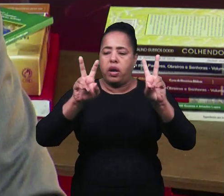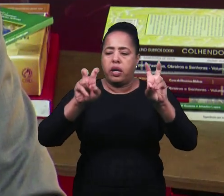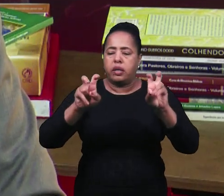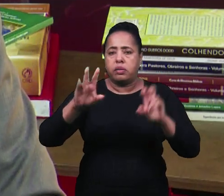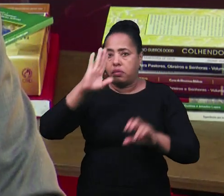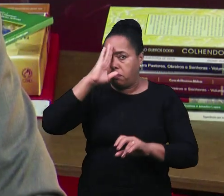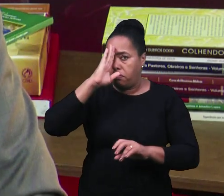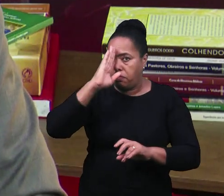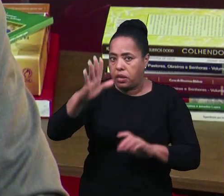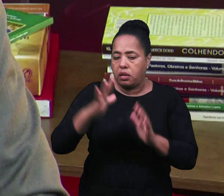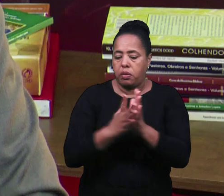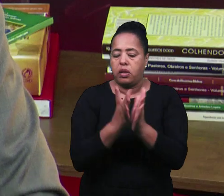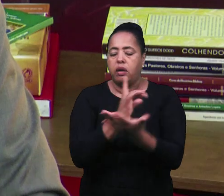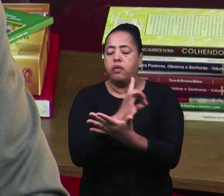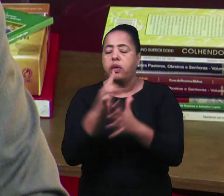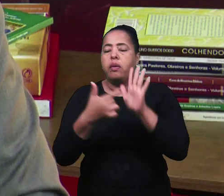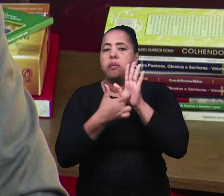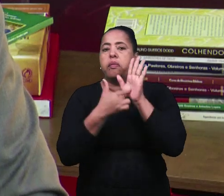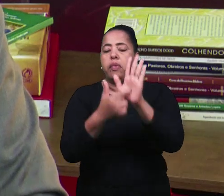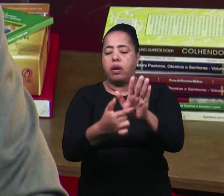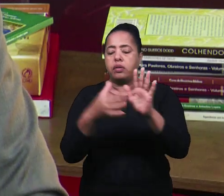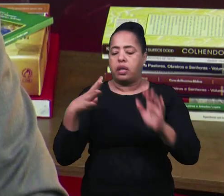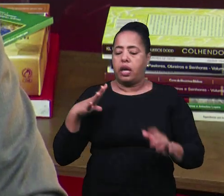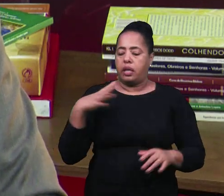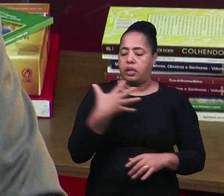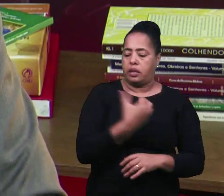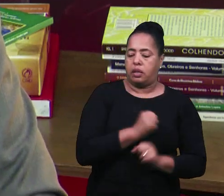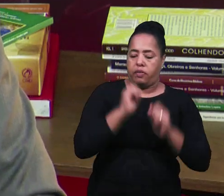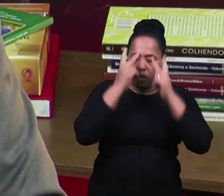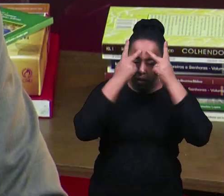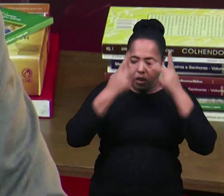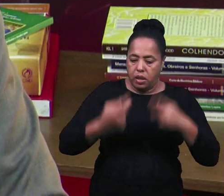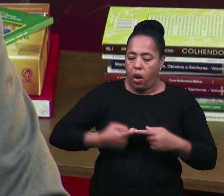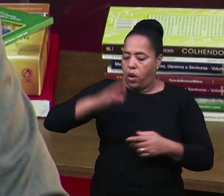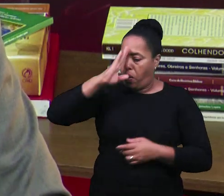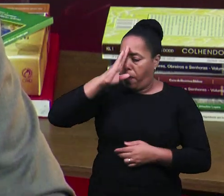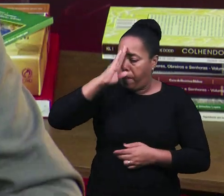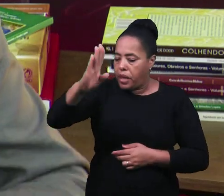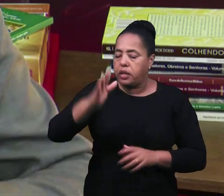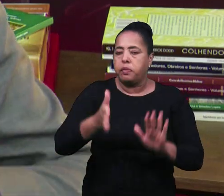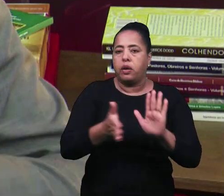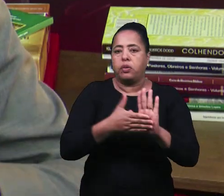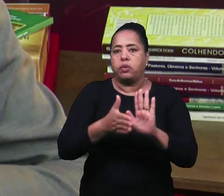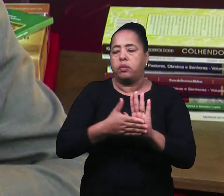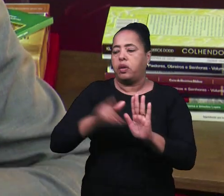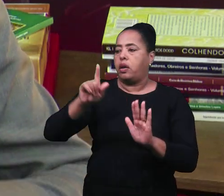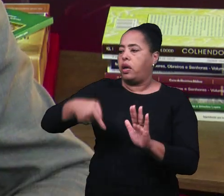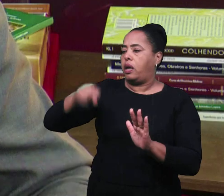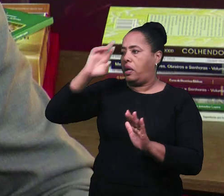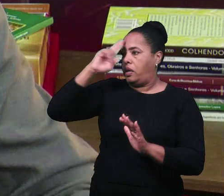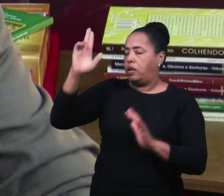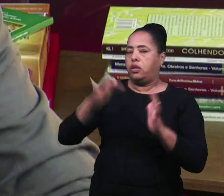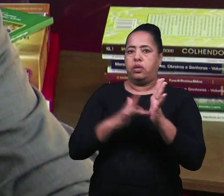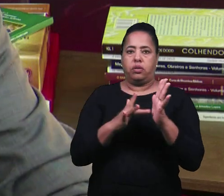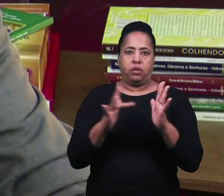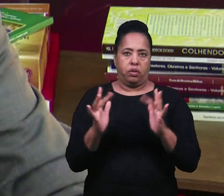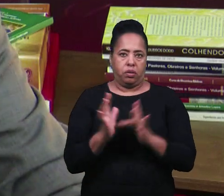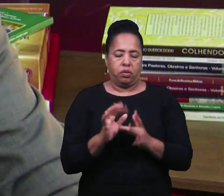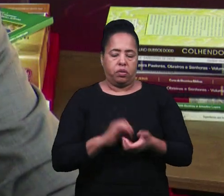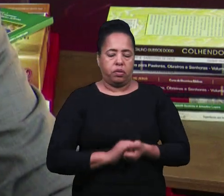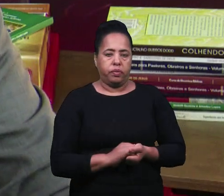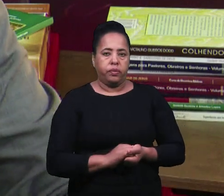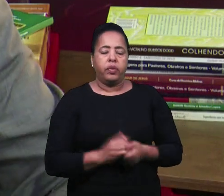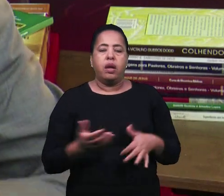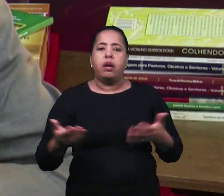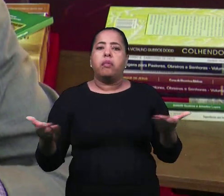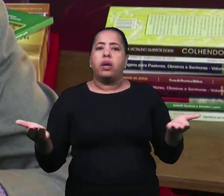é a salvação do homem. E o centro desse projeto é o Senhor Jesus. Sim. Mas nós vamos tratar aqui, pastor